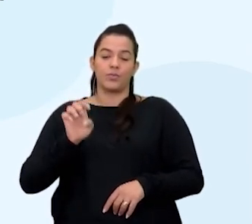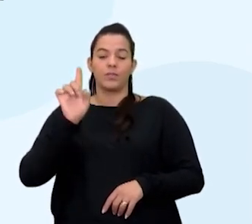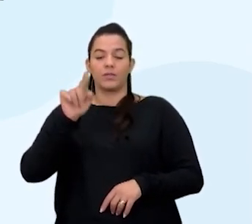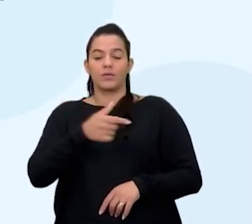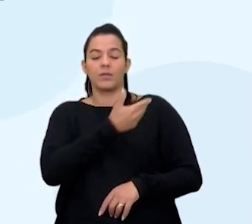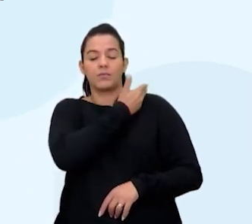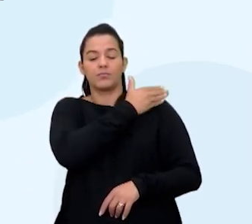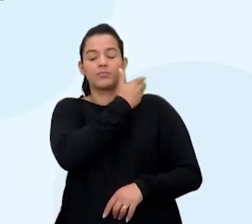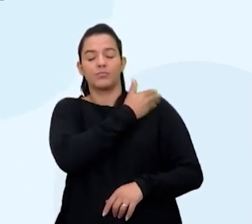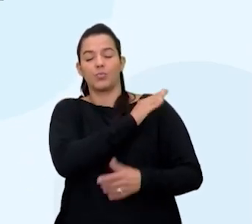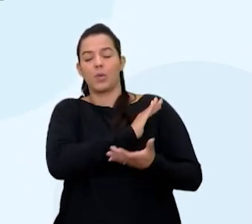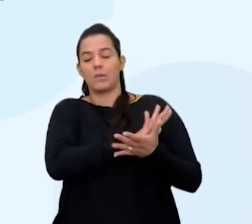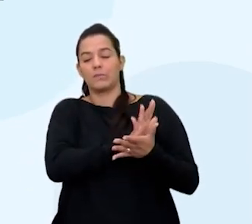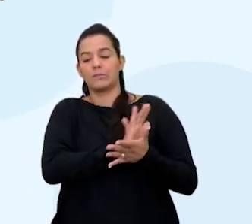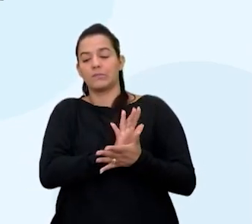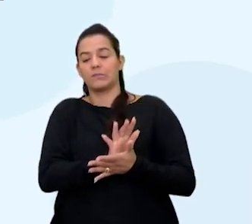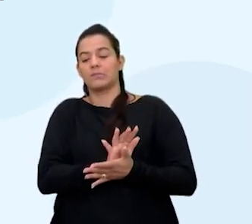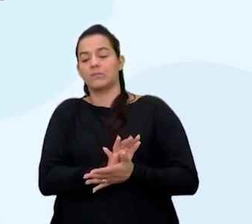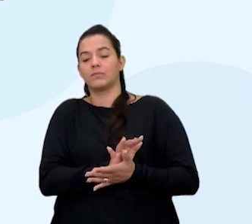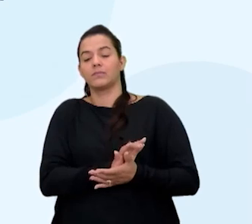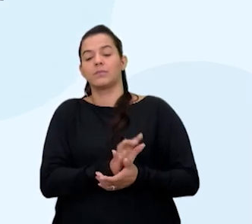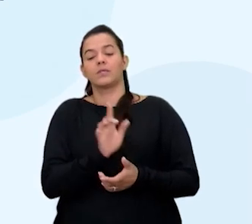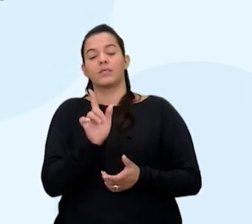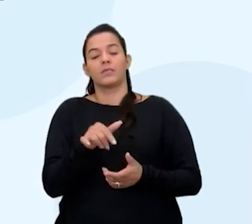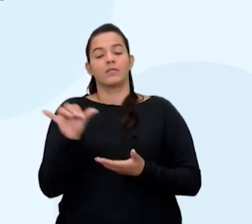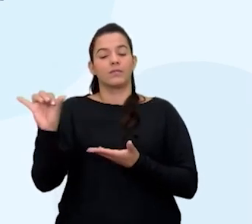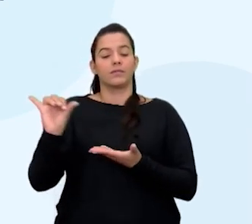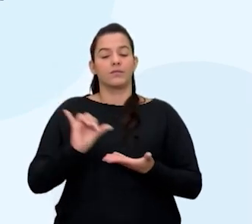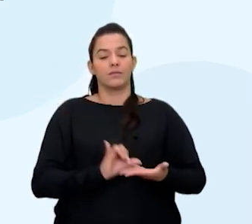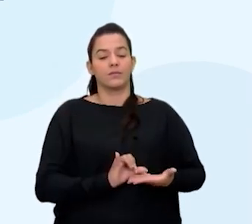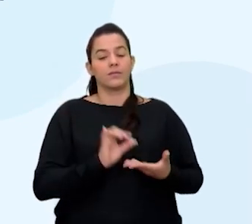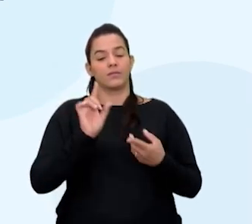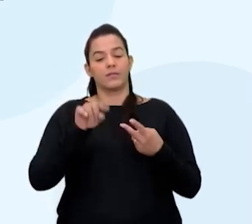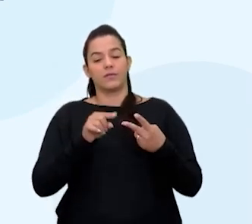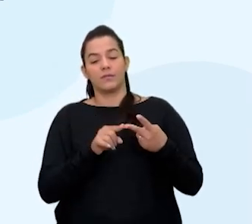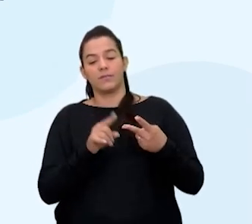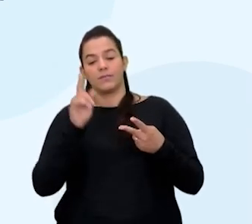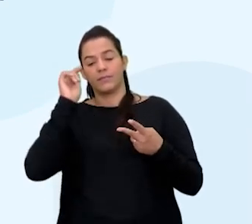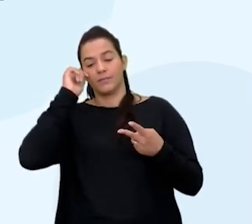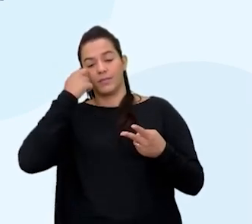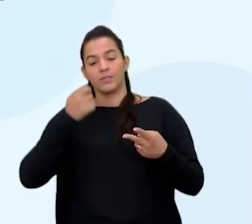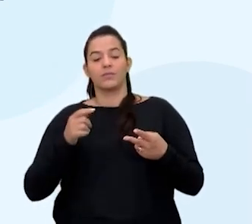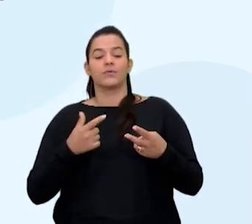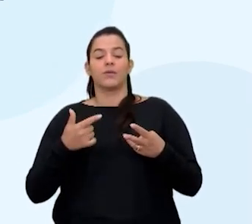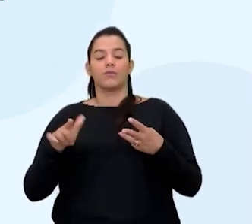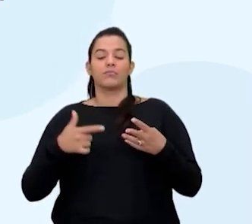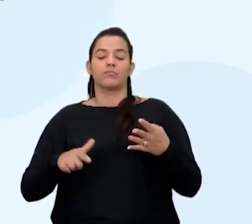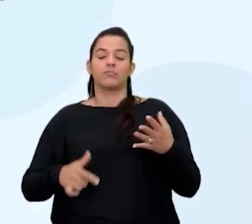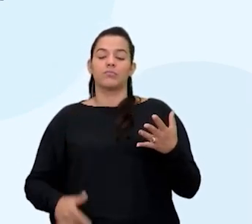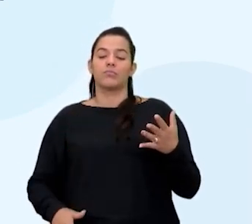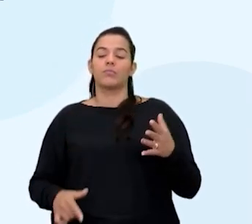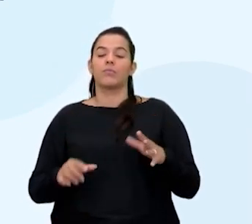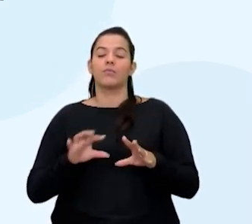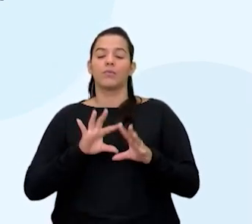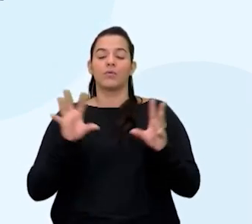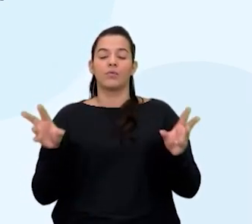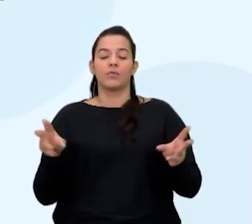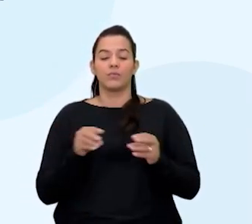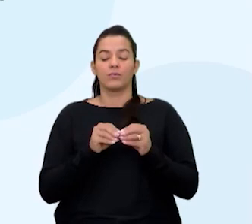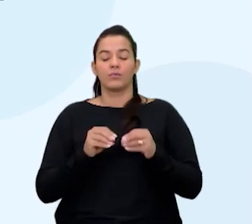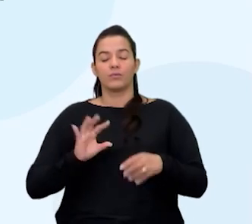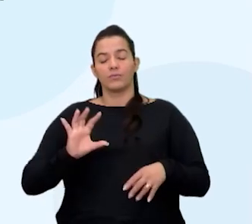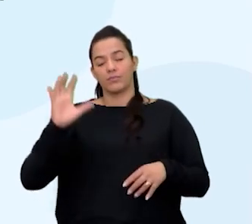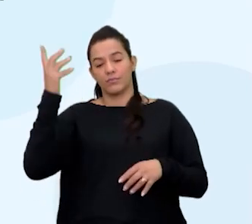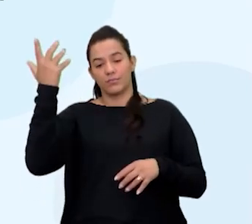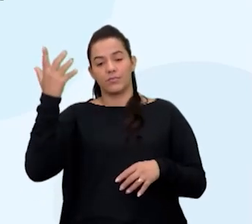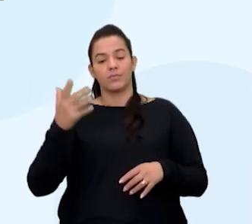racismo estrutural. Porque além de ser refugiado, ele era preto. E aí você tem aí a confluência de duas tragédias,